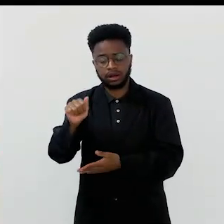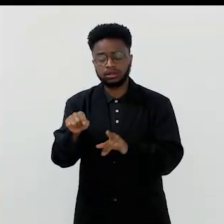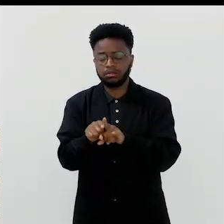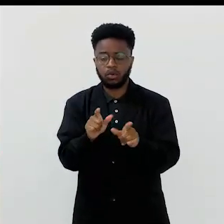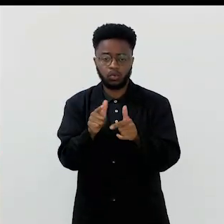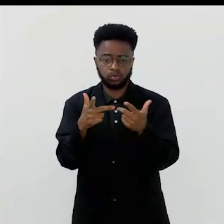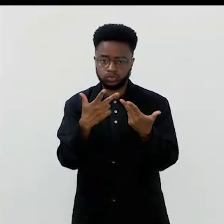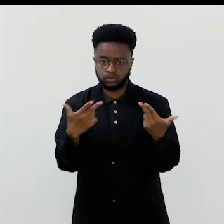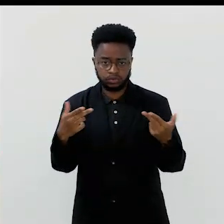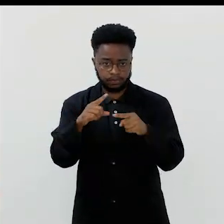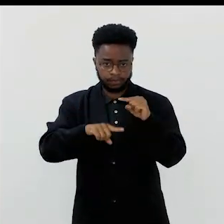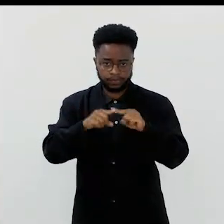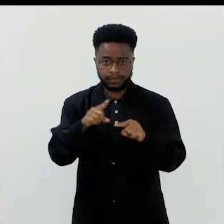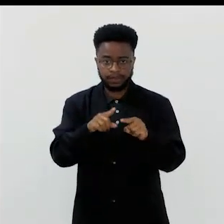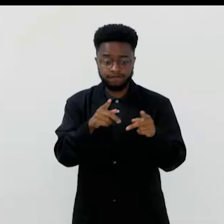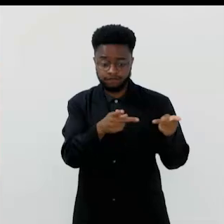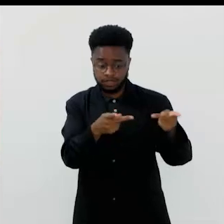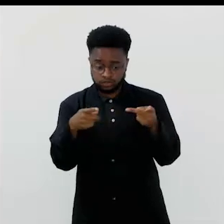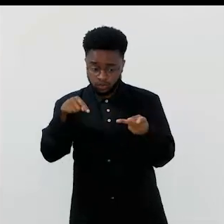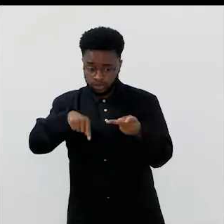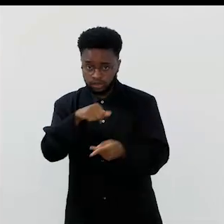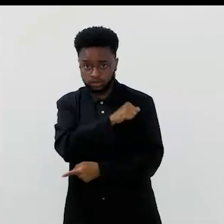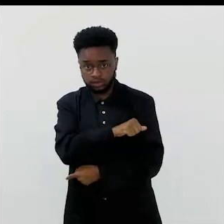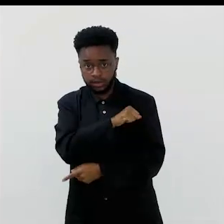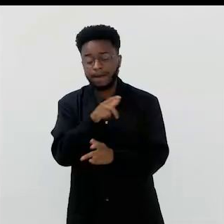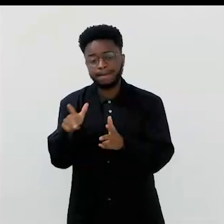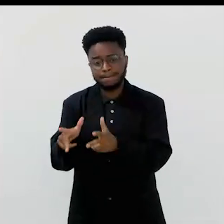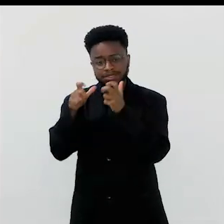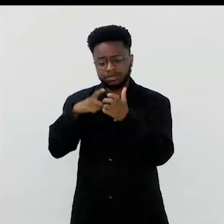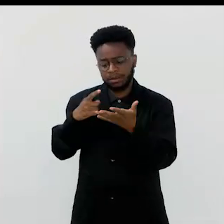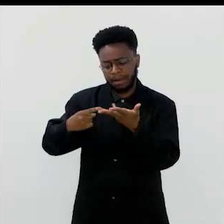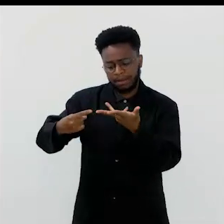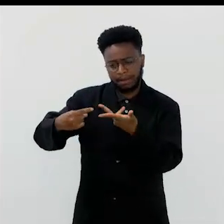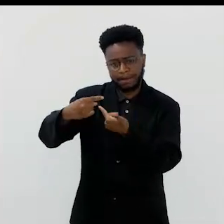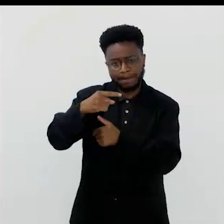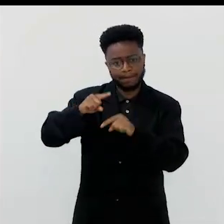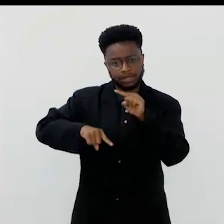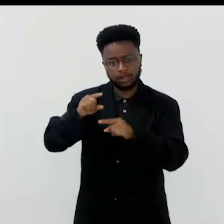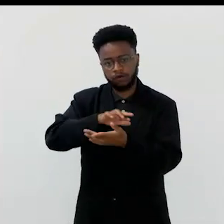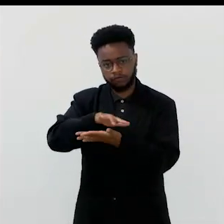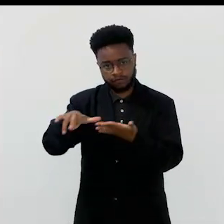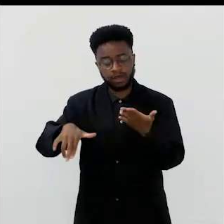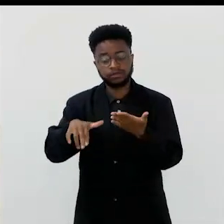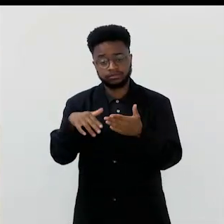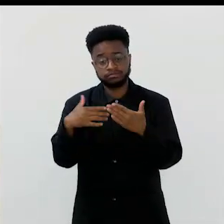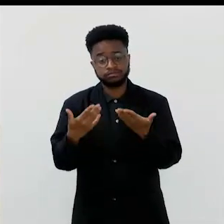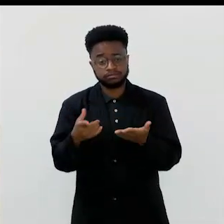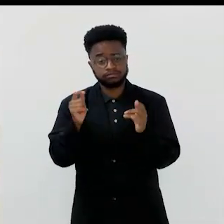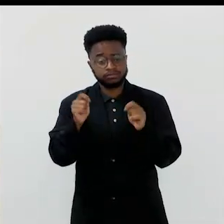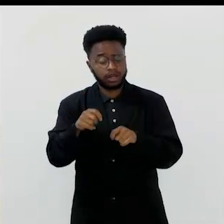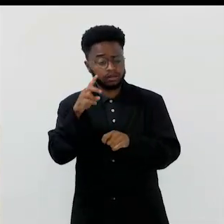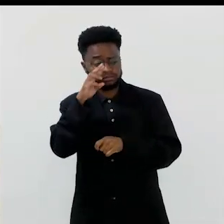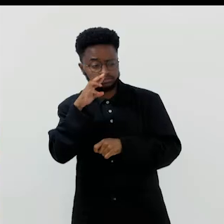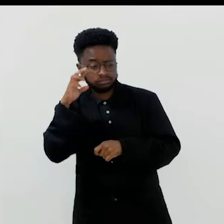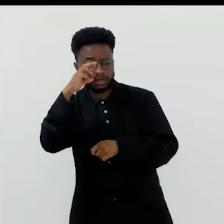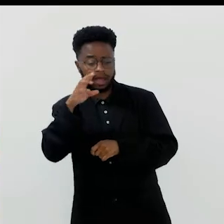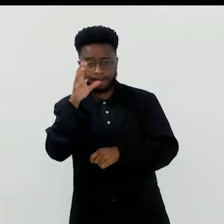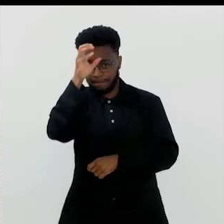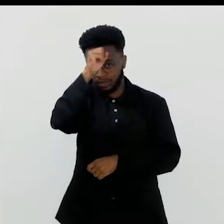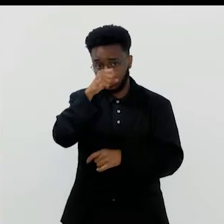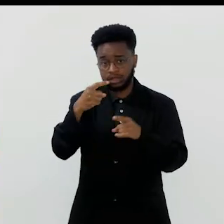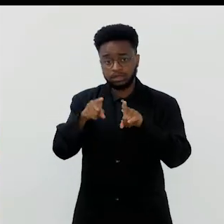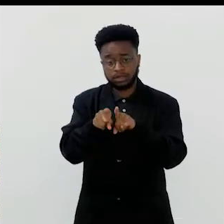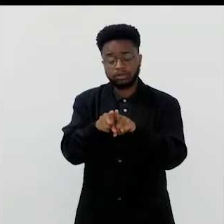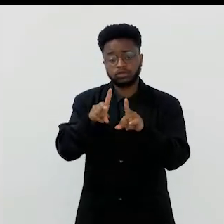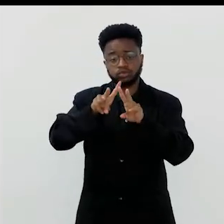lycra, esse tipo de coisa, e vieram para cá e viram essa facilidade de material, de né? observar, Isso, né? E de levar, aprender. isso que é